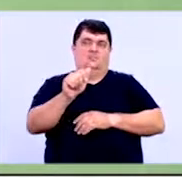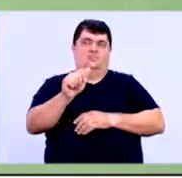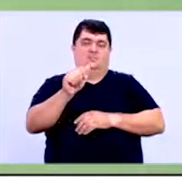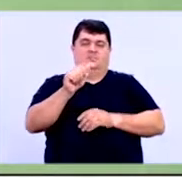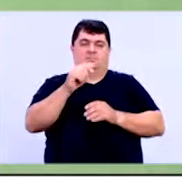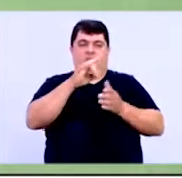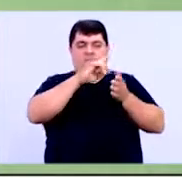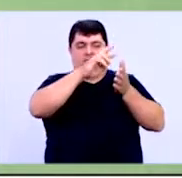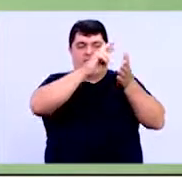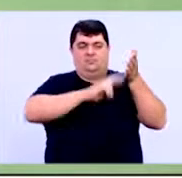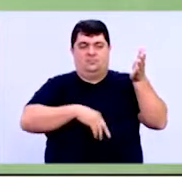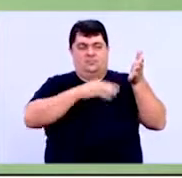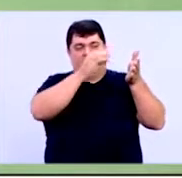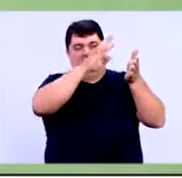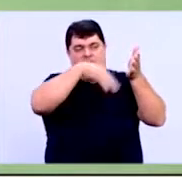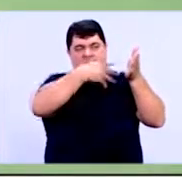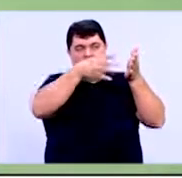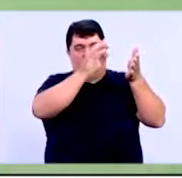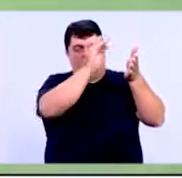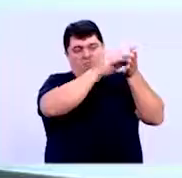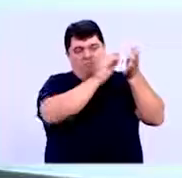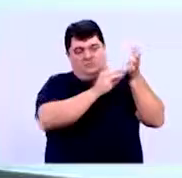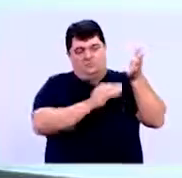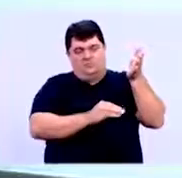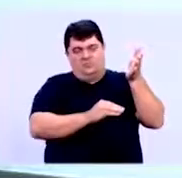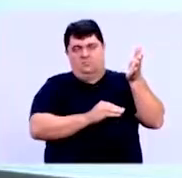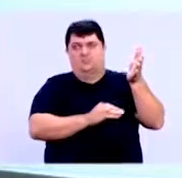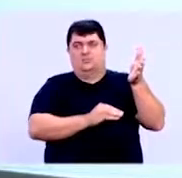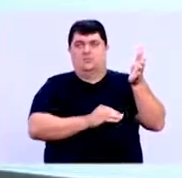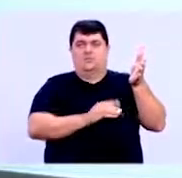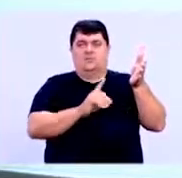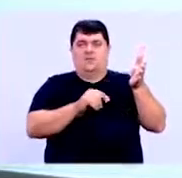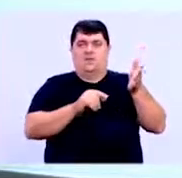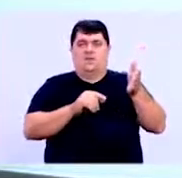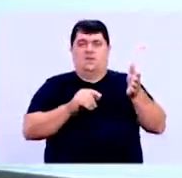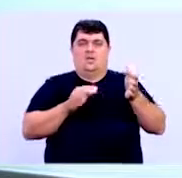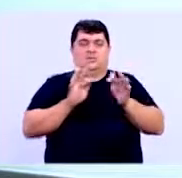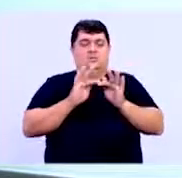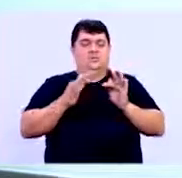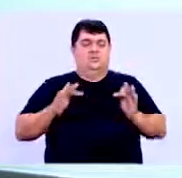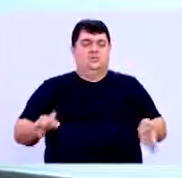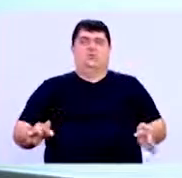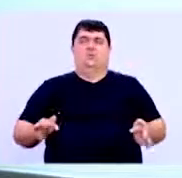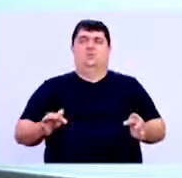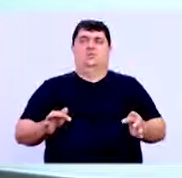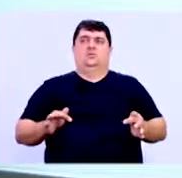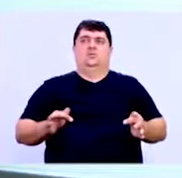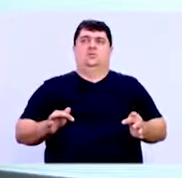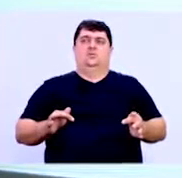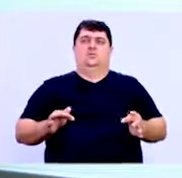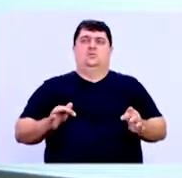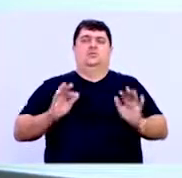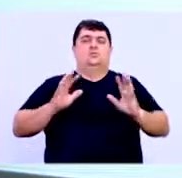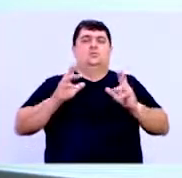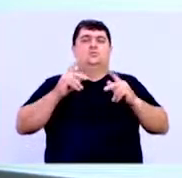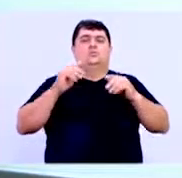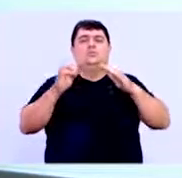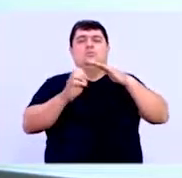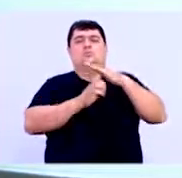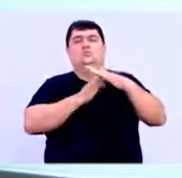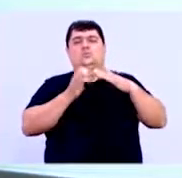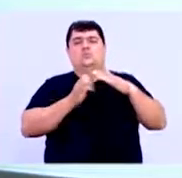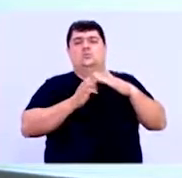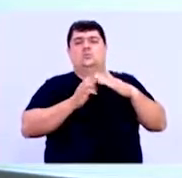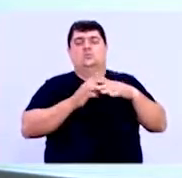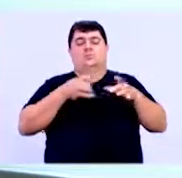Pessoal, entradas e saídas é algo muito simplista e a maioria das empresas deixam de fazer